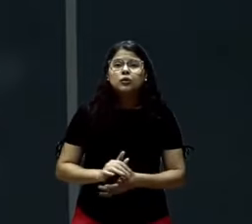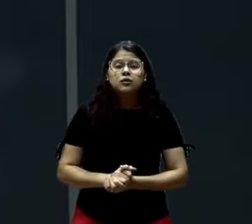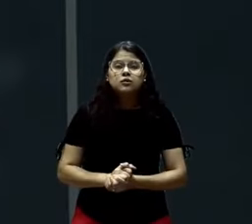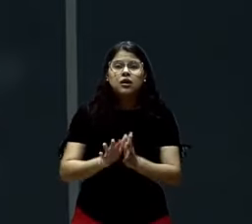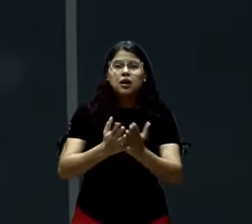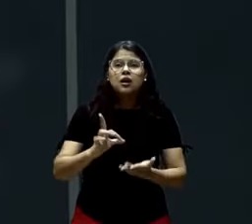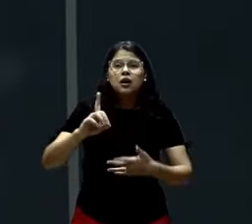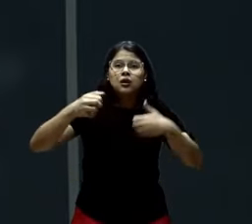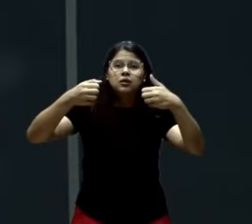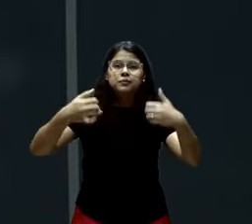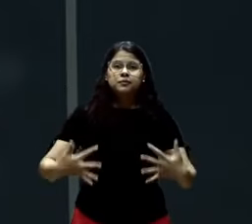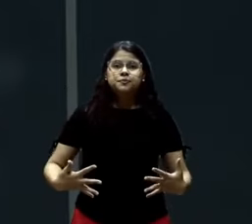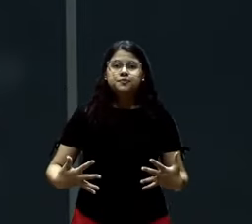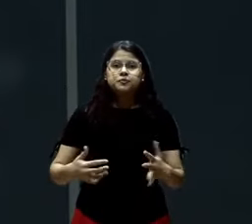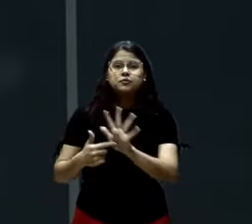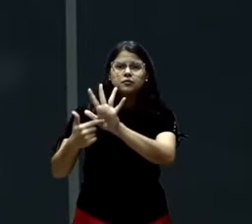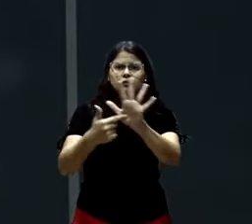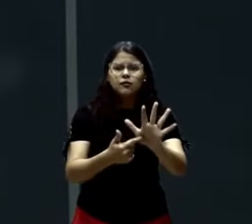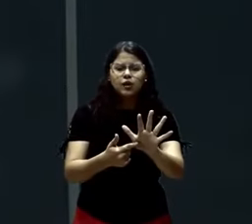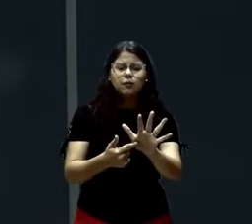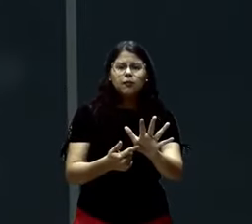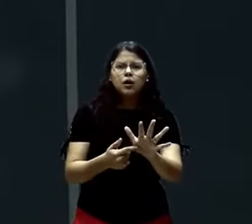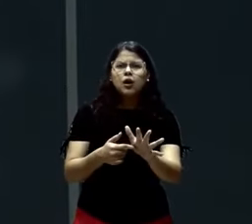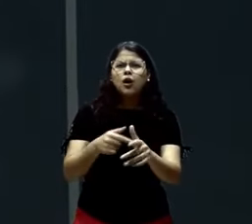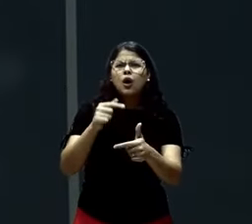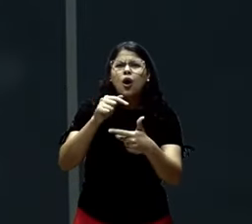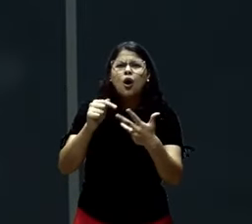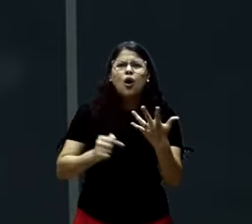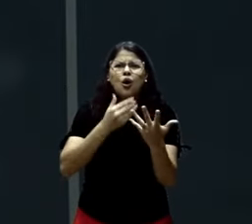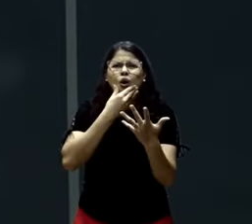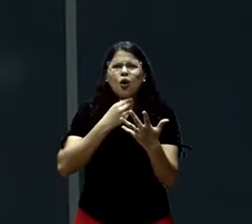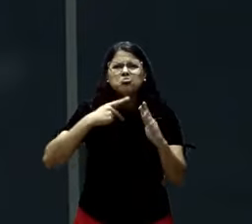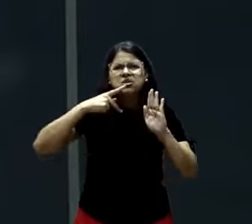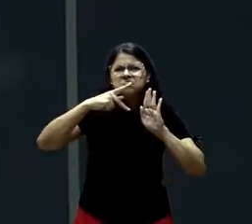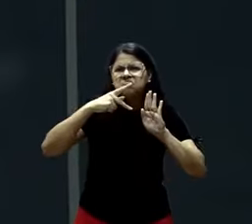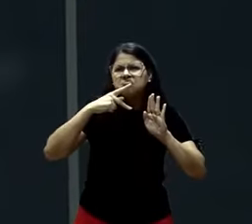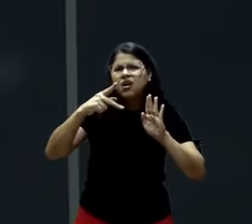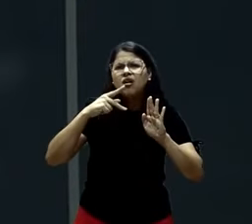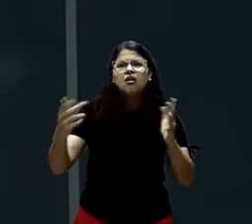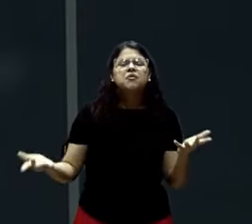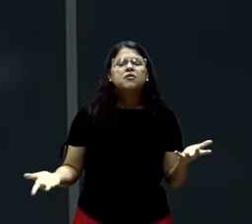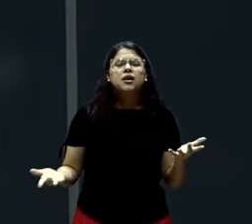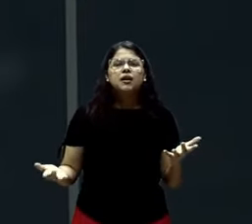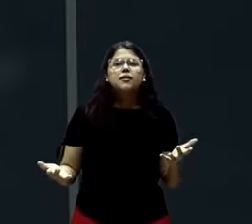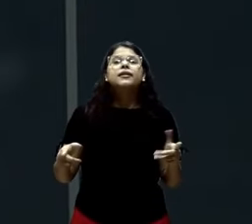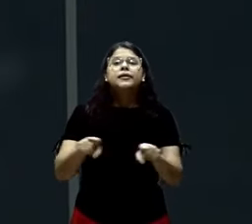A Bíblia nos fala de inúmeros homens, profetas, que